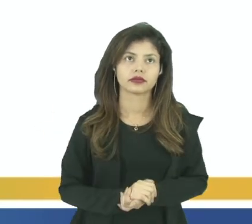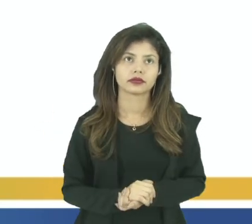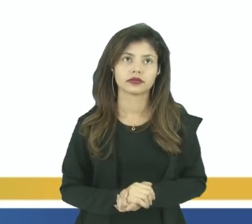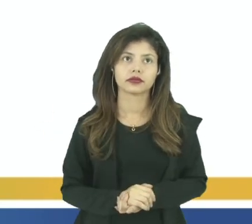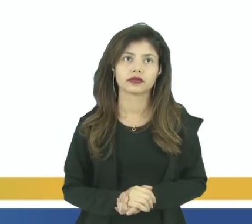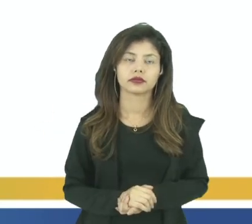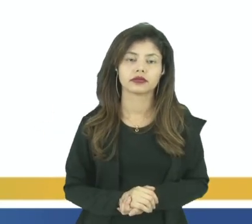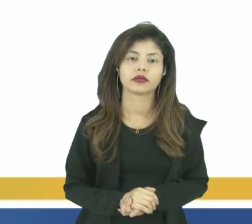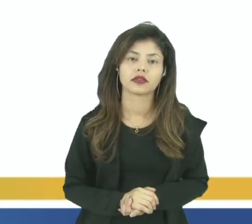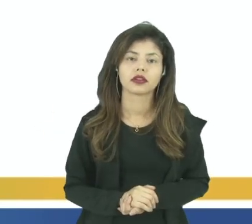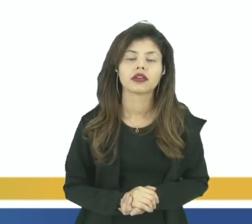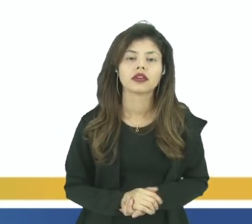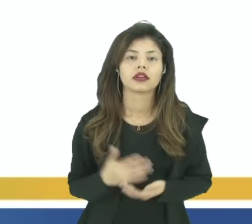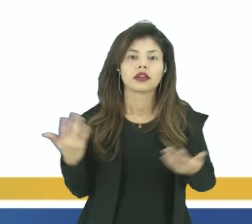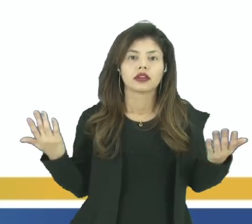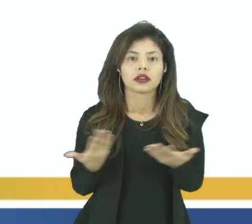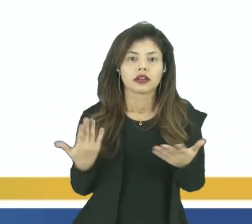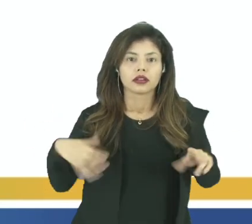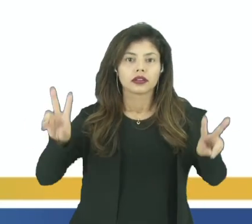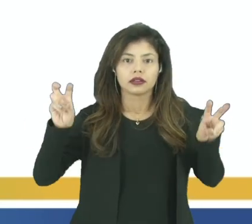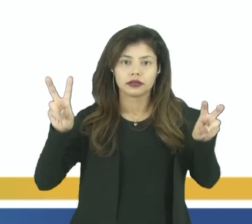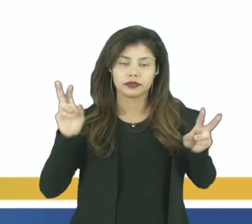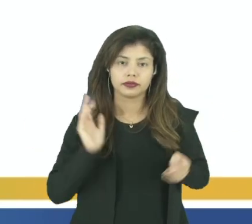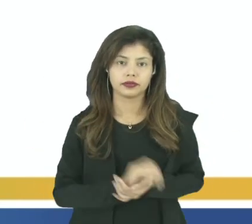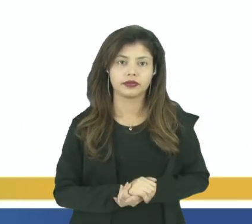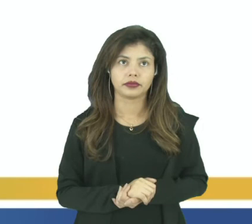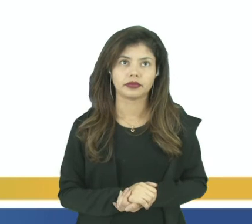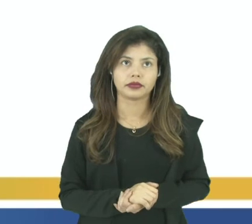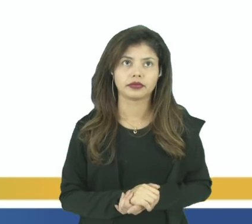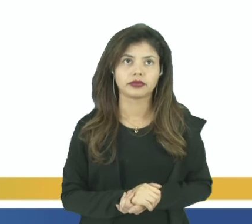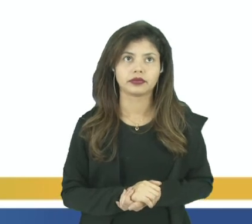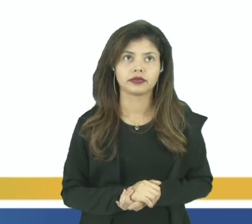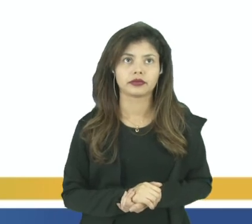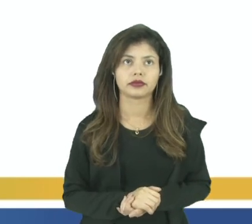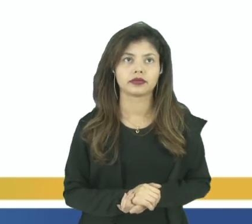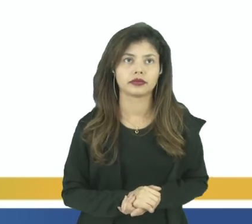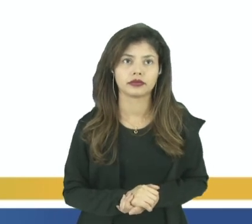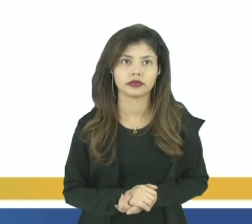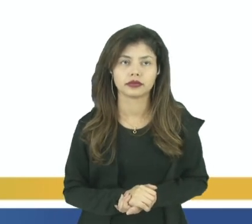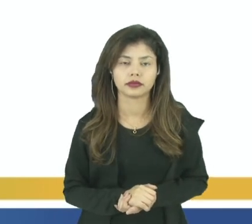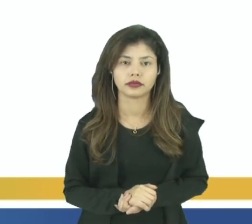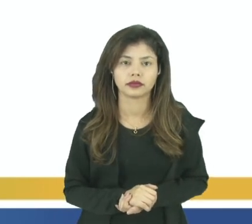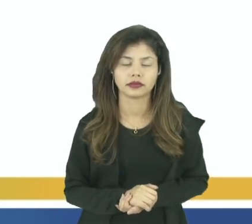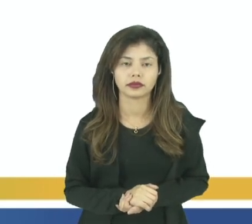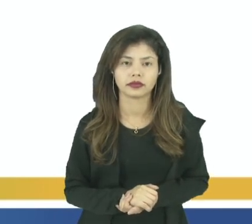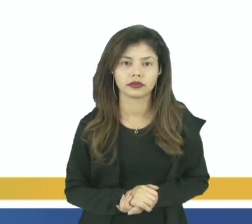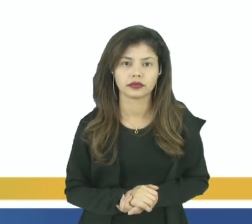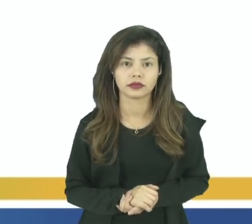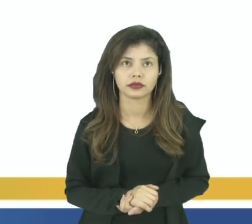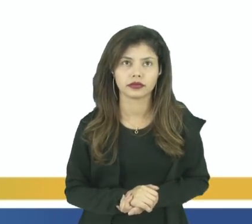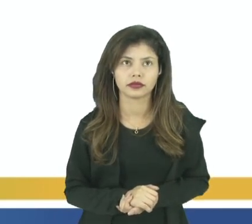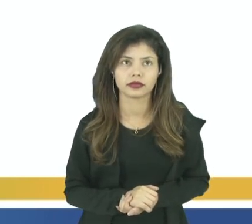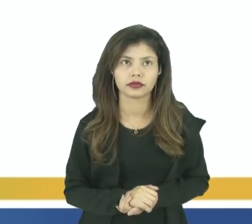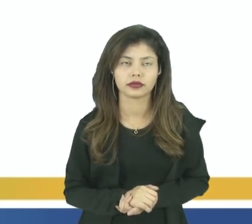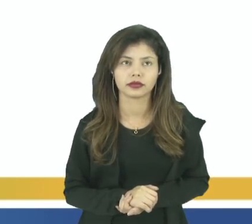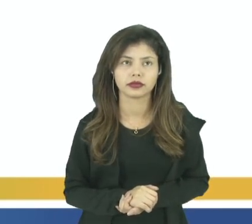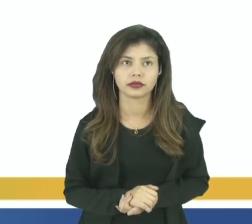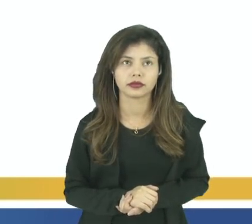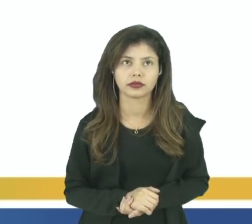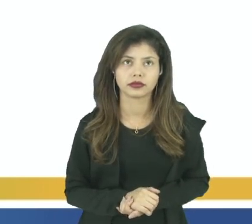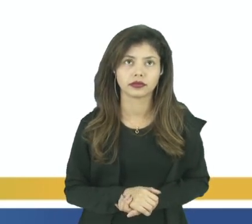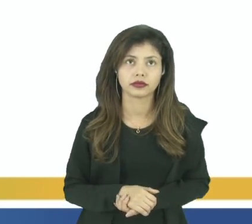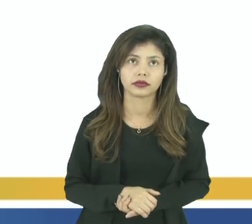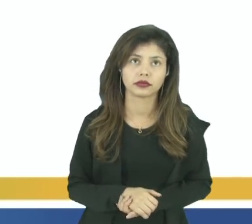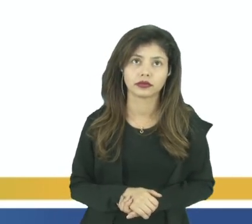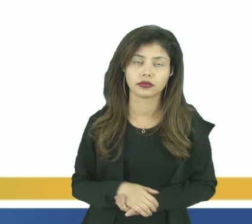nosso exercitando nós vamos ter aí, não vamos concluir com Hobbes que